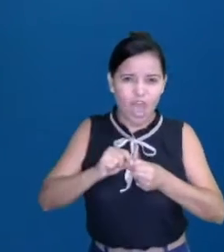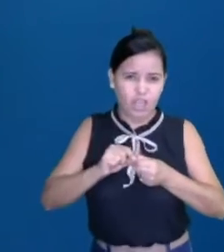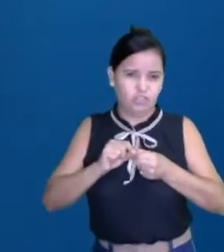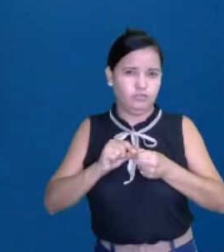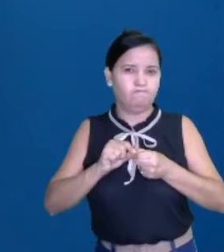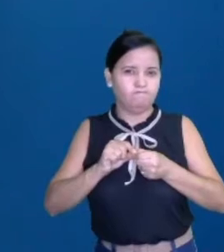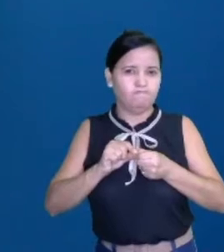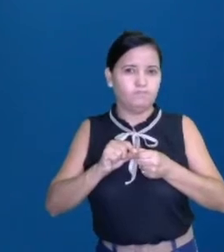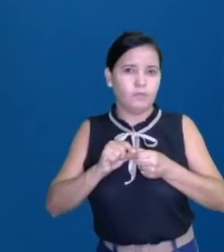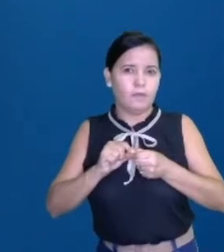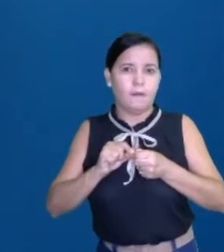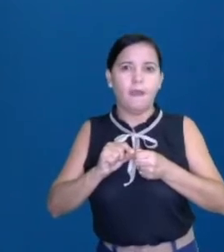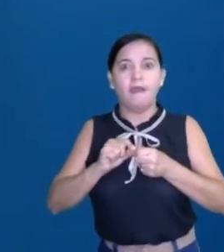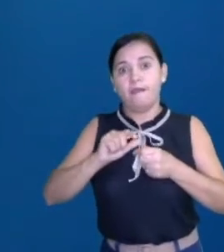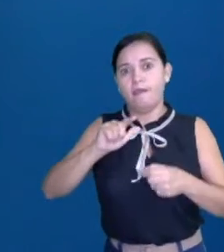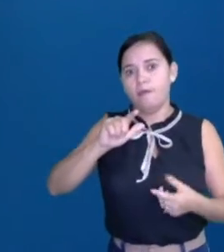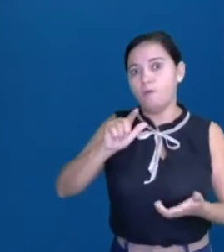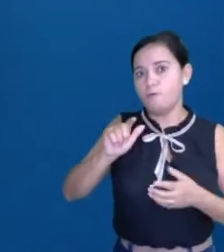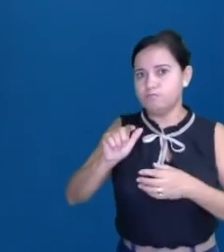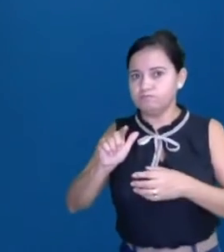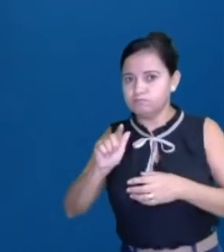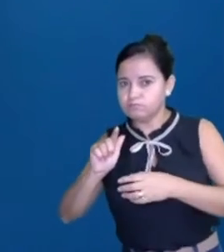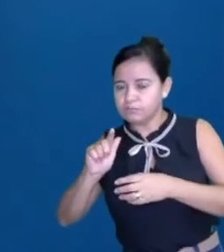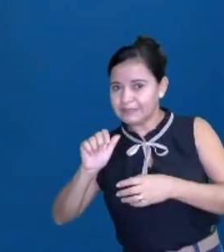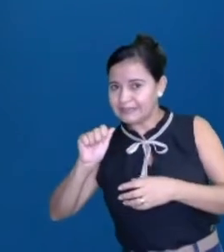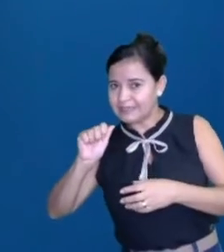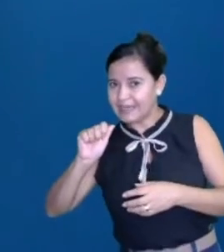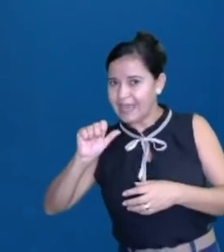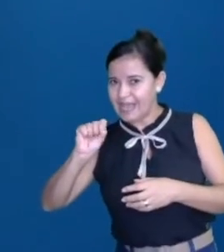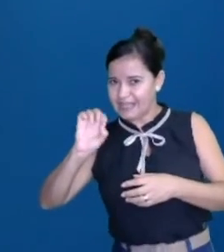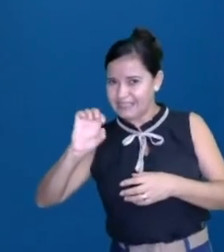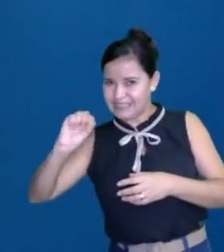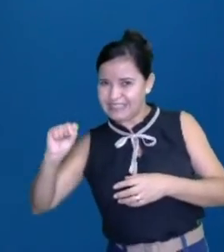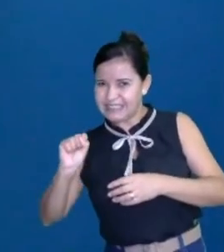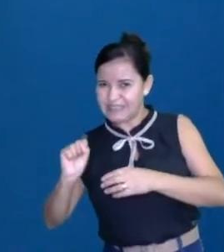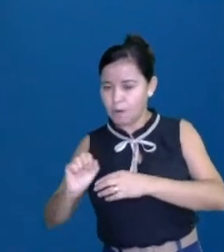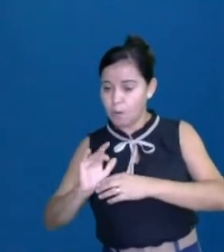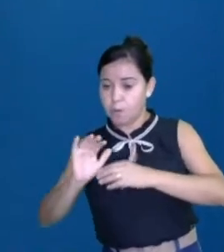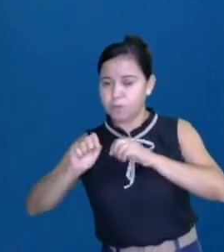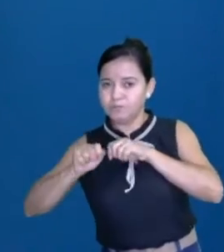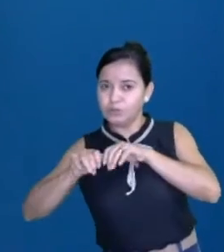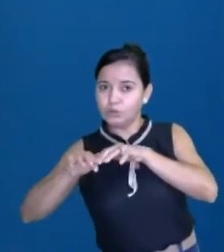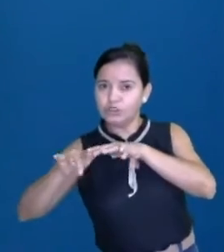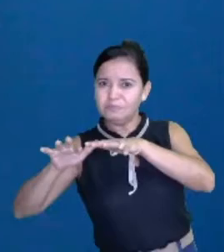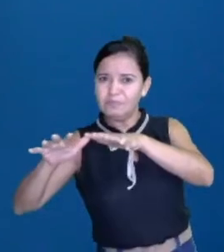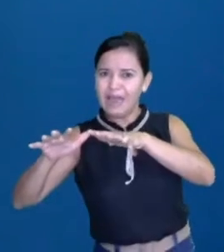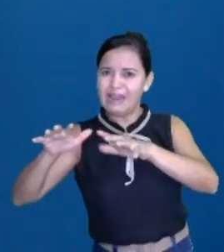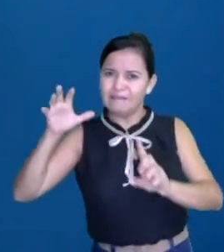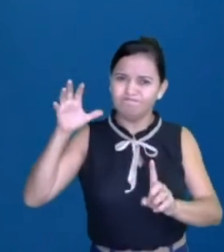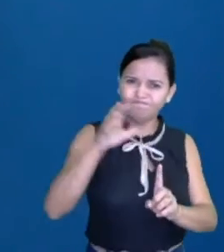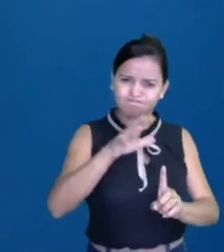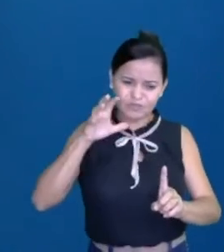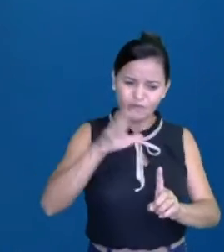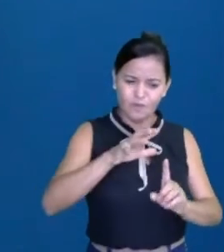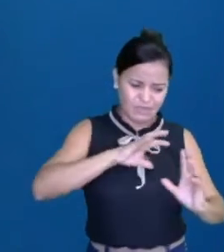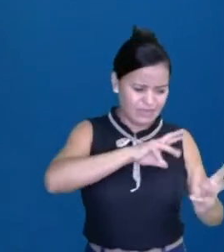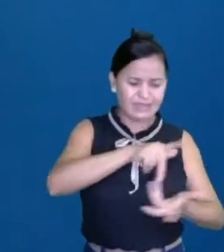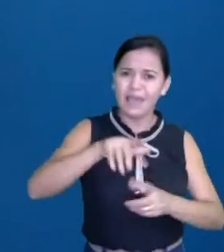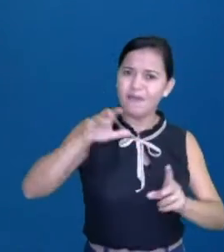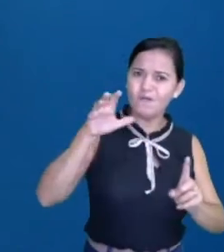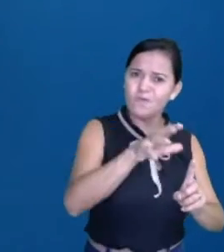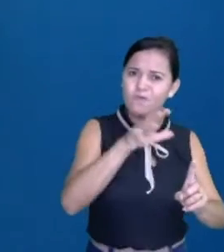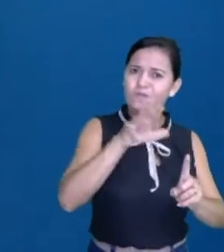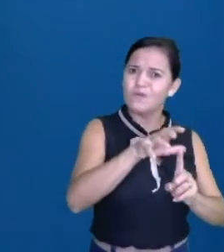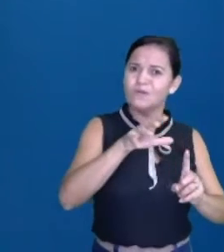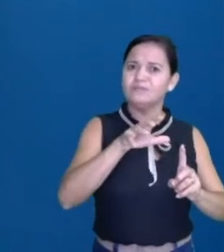A gente faz com que esses gases estufas fiquem tão exacerbados, fiquem tão exagerados nesse ambiente, que faz com que a gente tenha